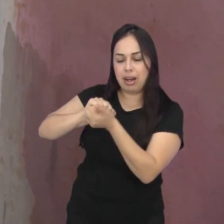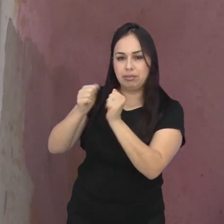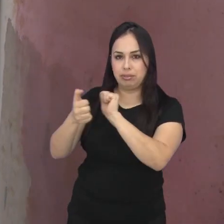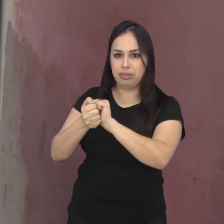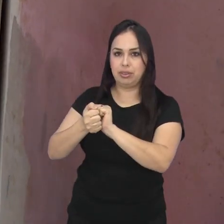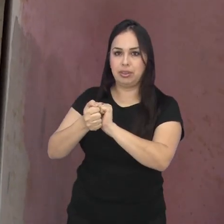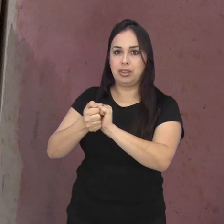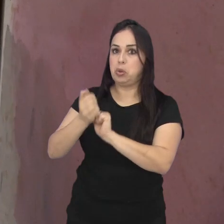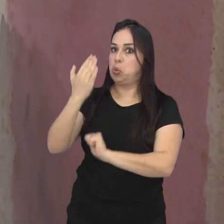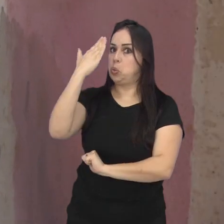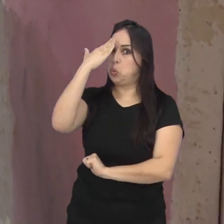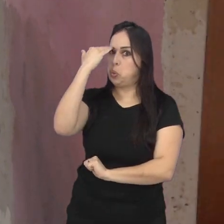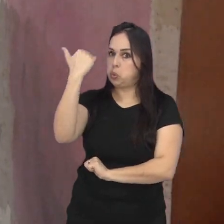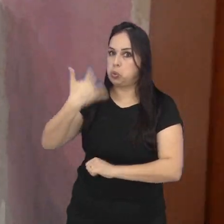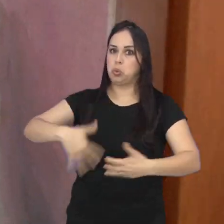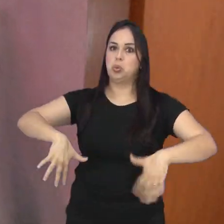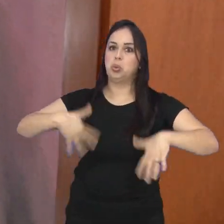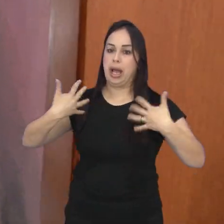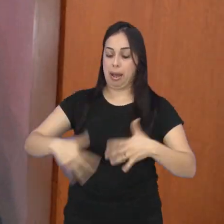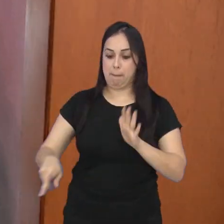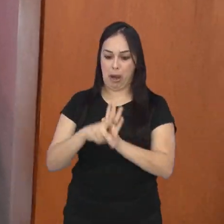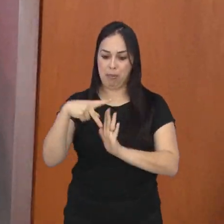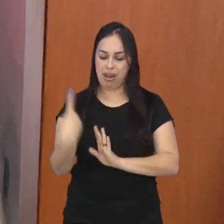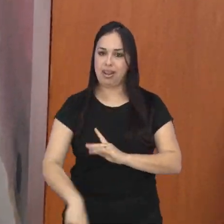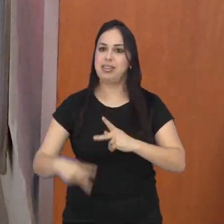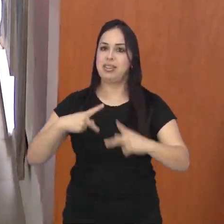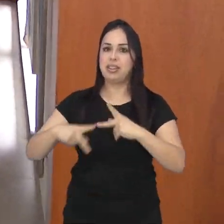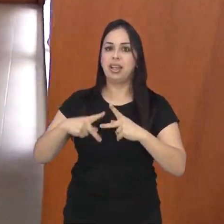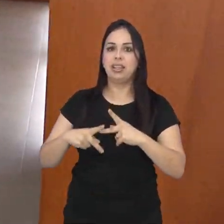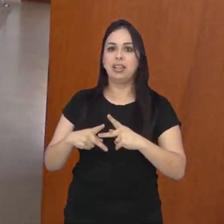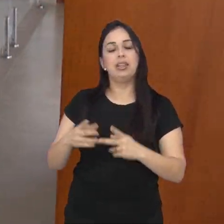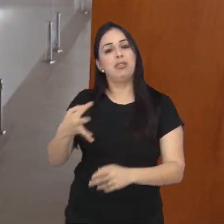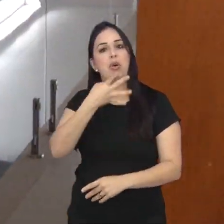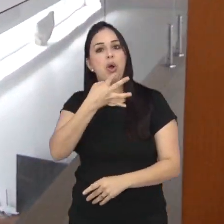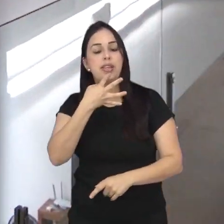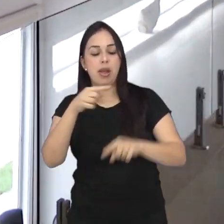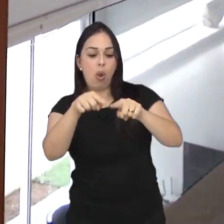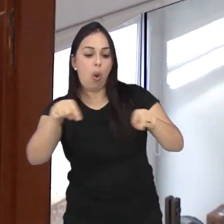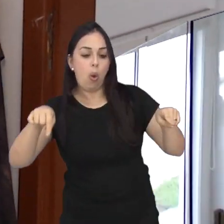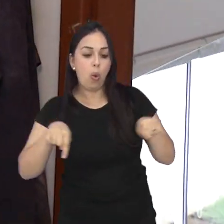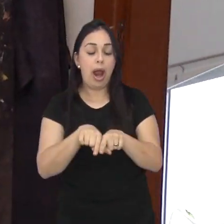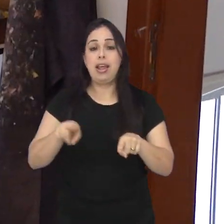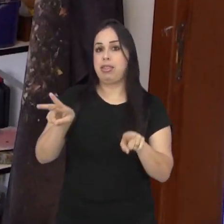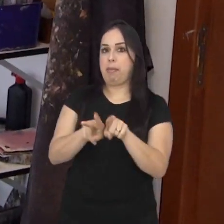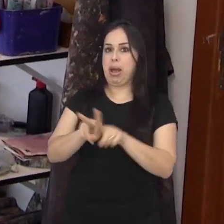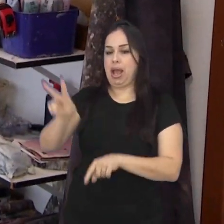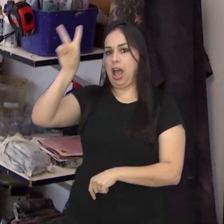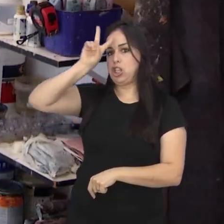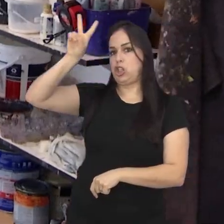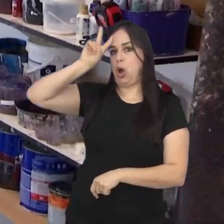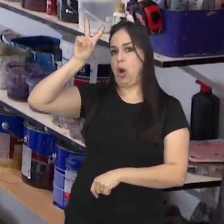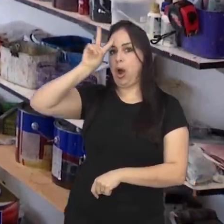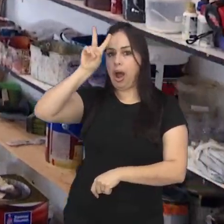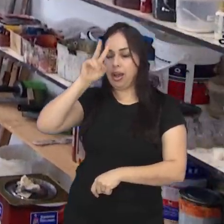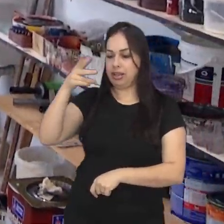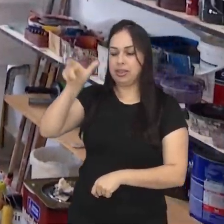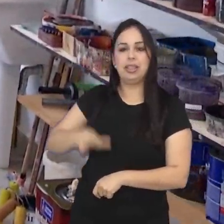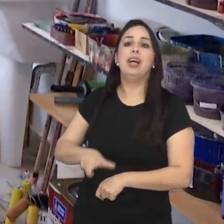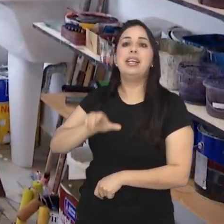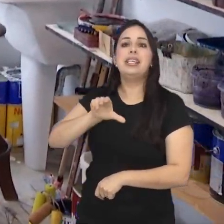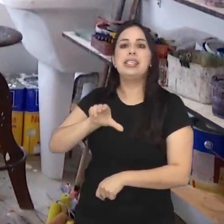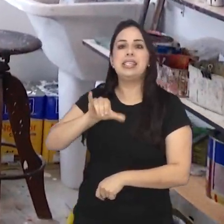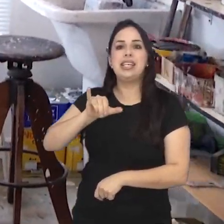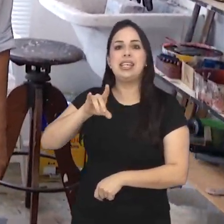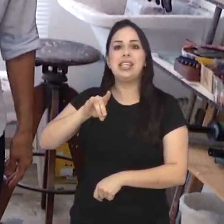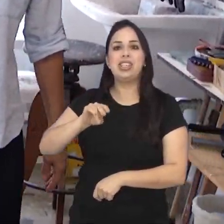artista plástica consolidada, reconhecida aqui em São José dos Campos. E a gente vai conhecer o ateliê dela e a história da carreira dela.